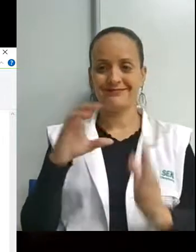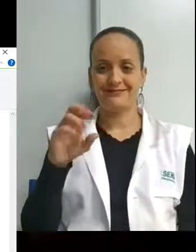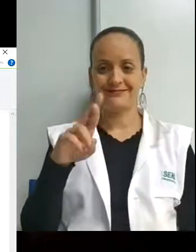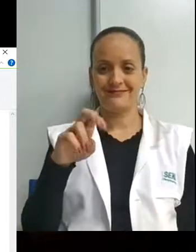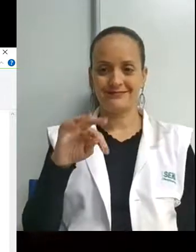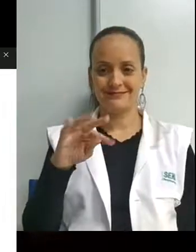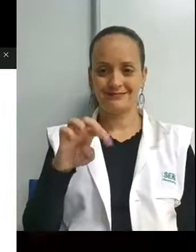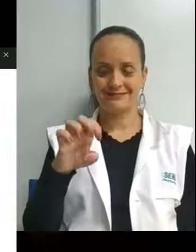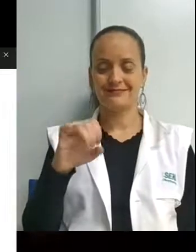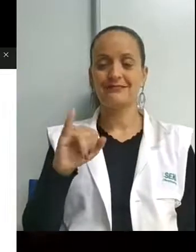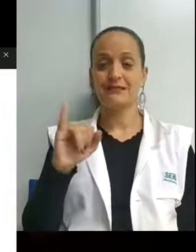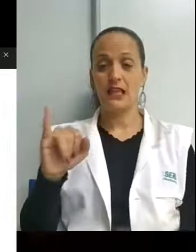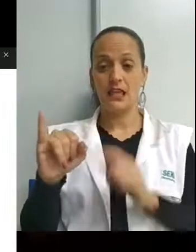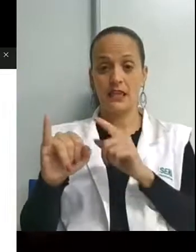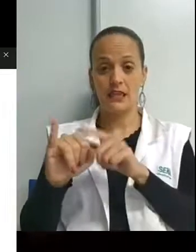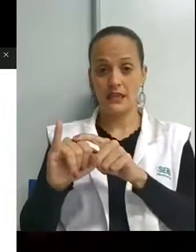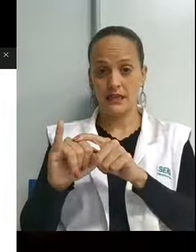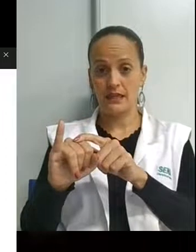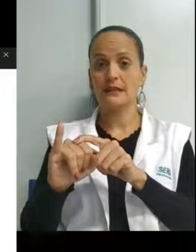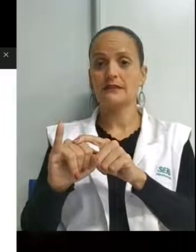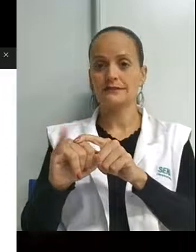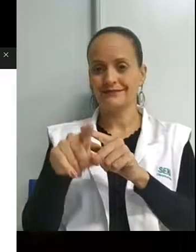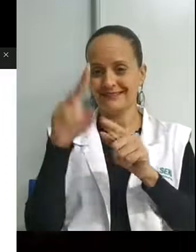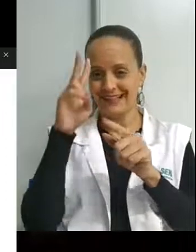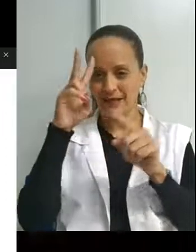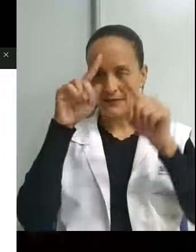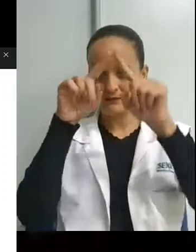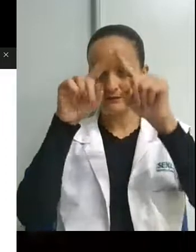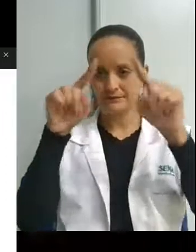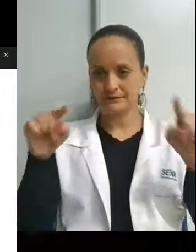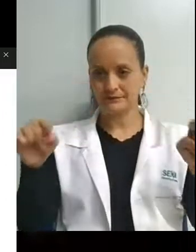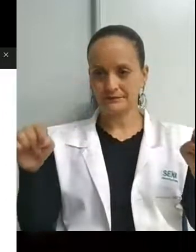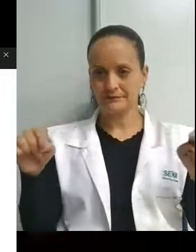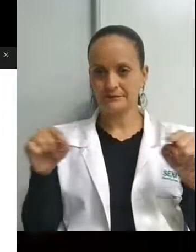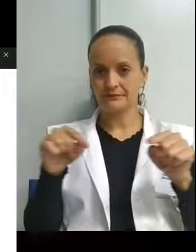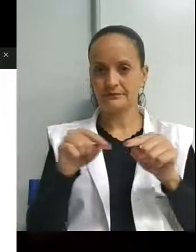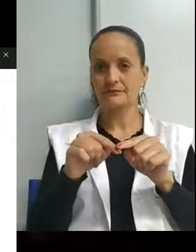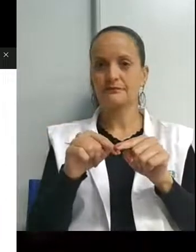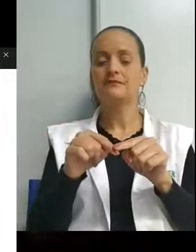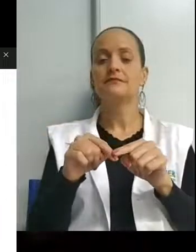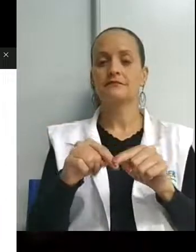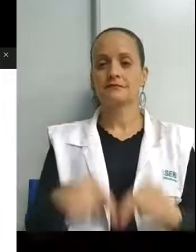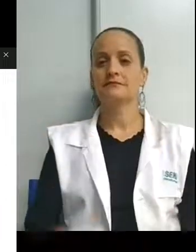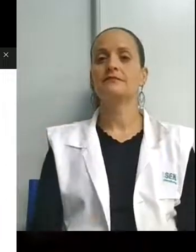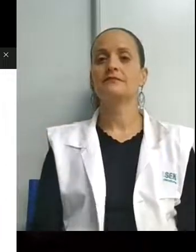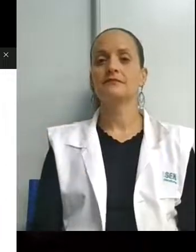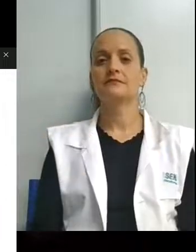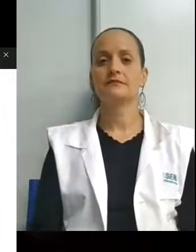A gente vai usar aquele triângulo, esse mesmo triângulo aqui, ó. Vou até copiar ele aqui, ó.